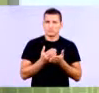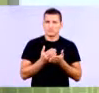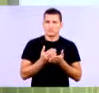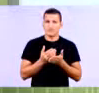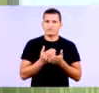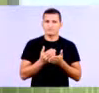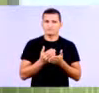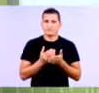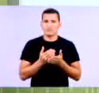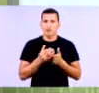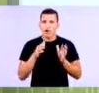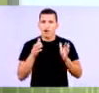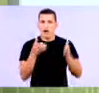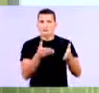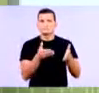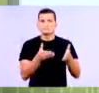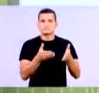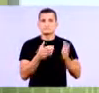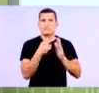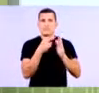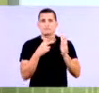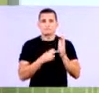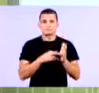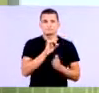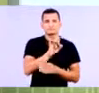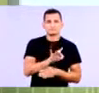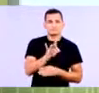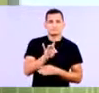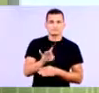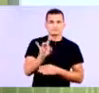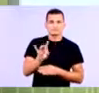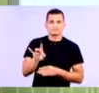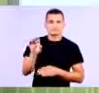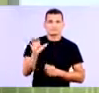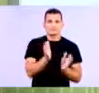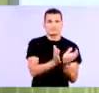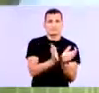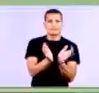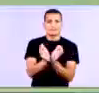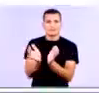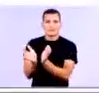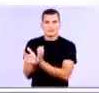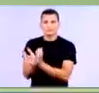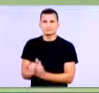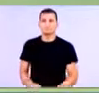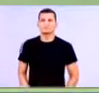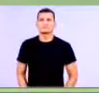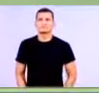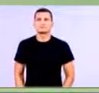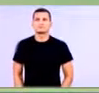as diretrizes específicas para cada um desses casos, ok?